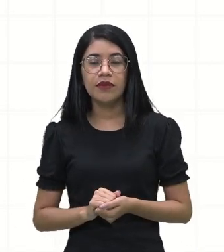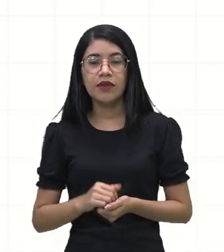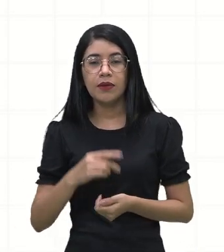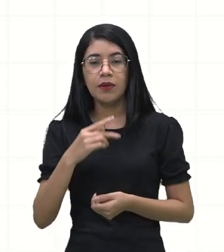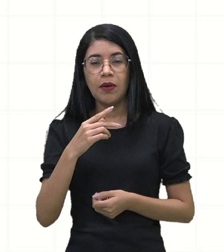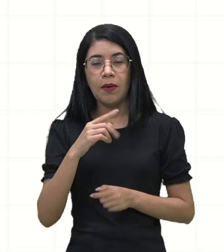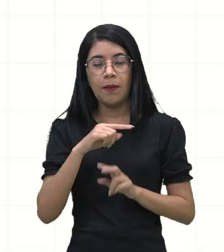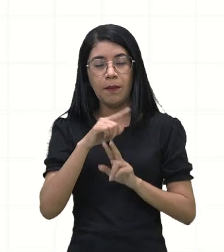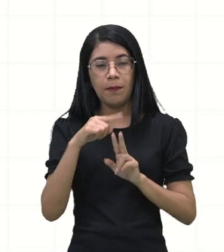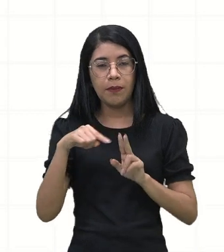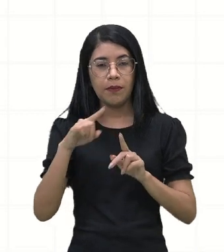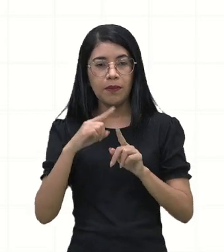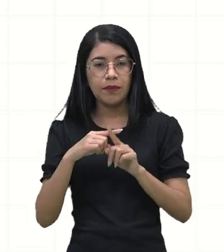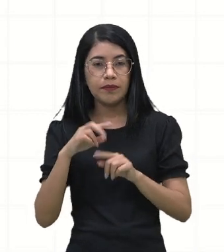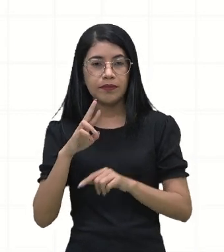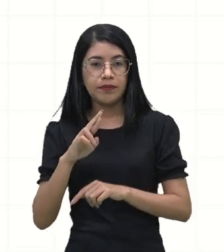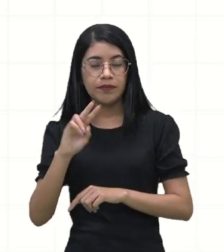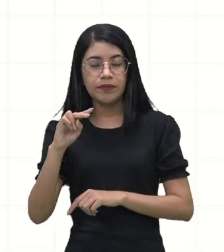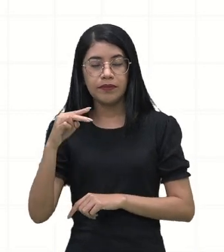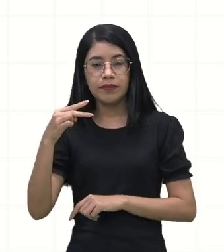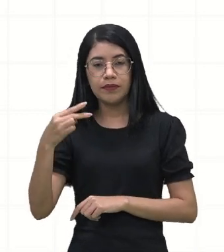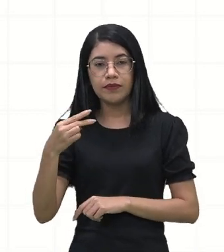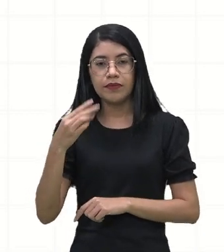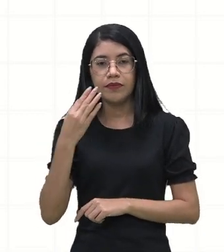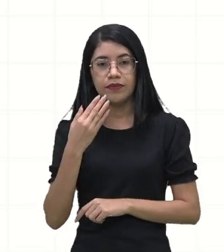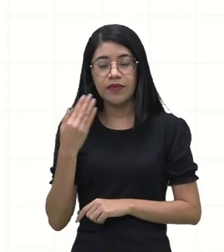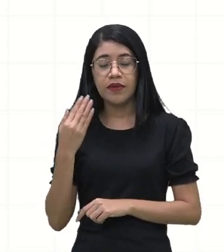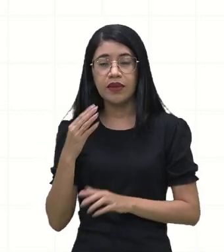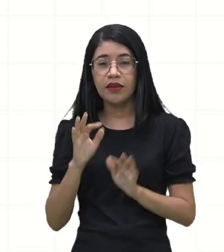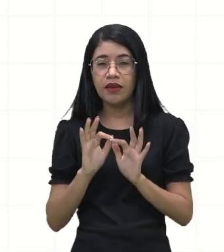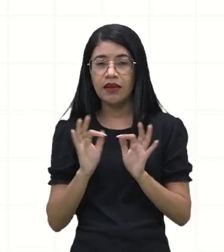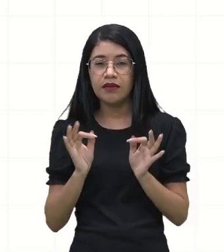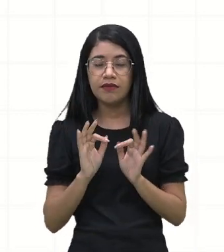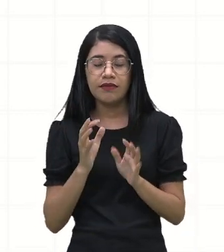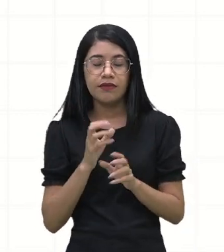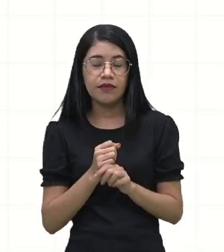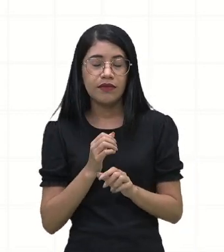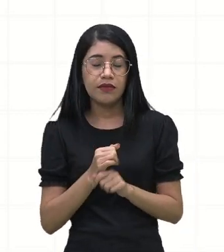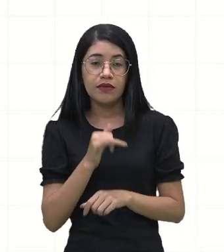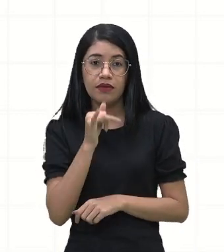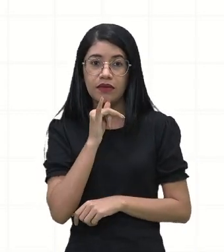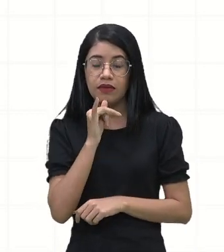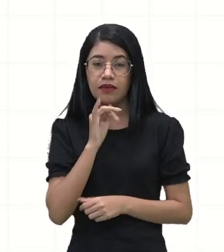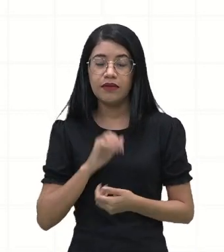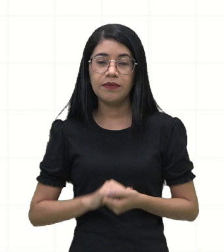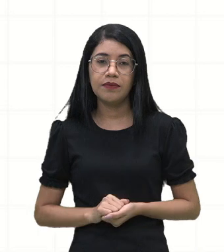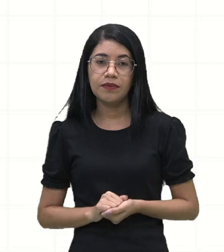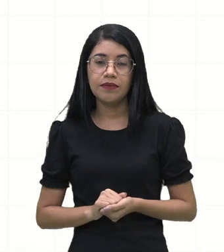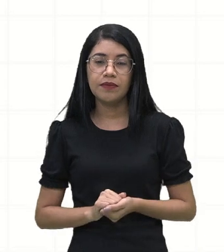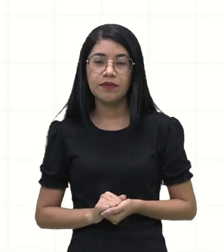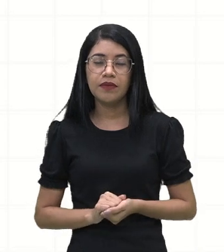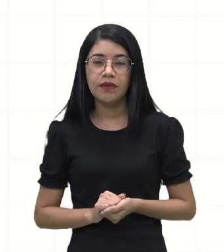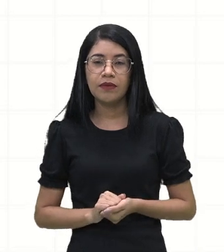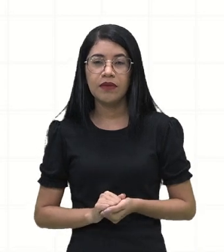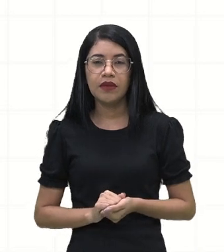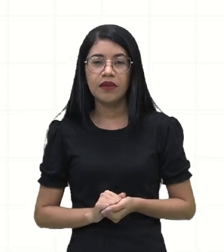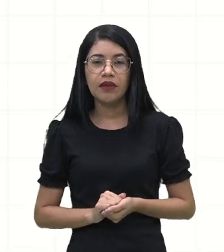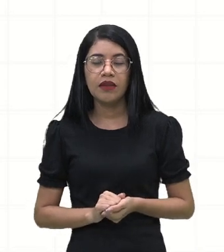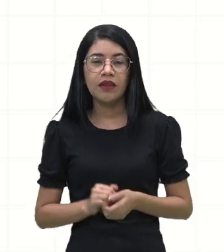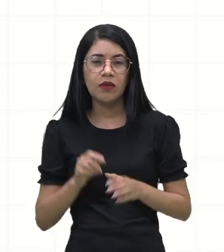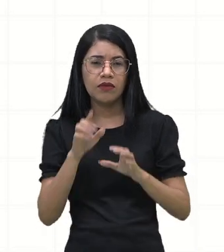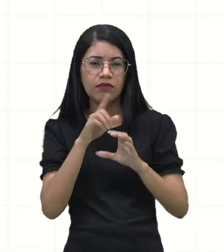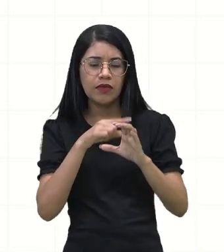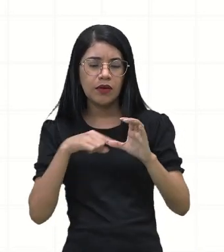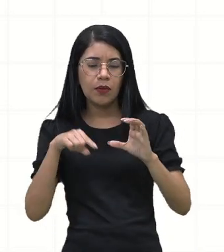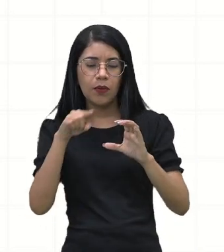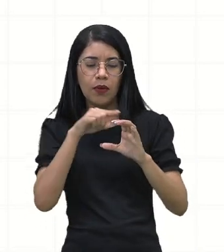R ao quadrado. E olha como fica simples. Vamos aqui para alguns exemplos, né? Suponha que você tem um círculo com um raio de